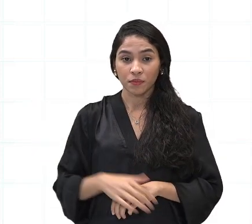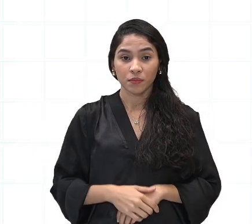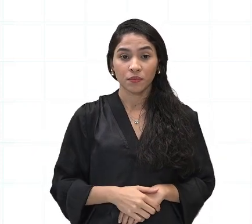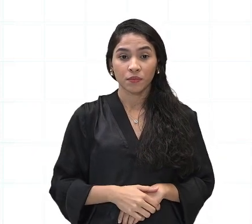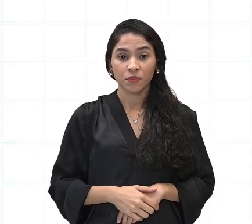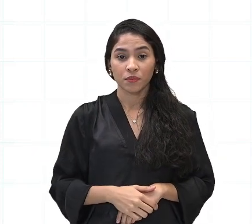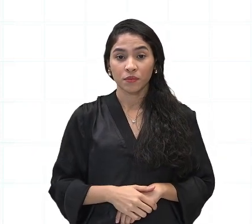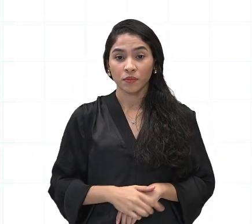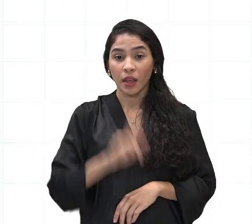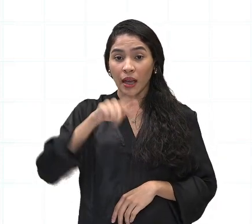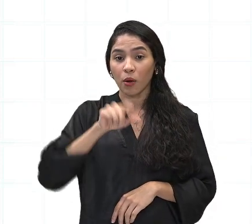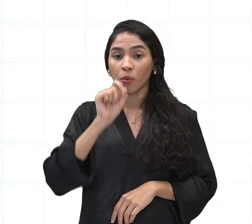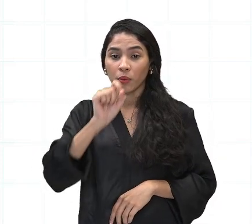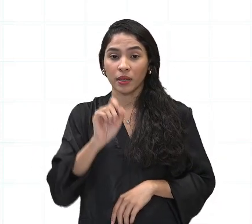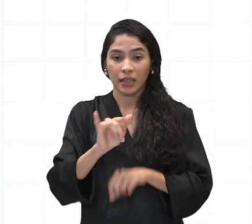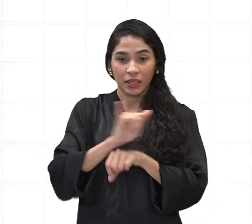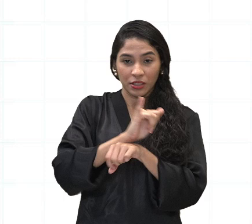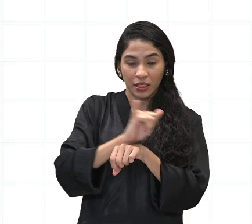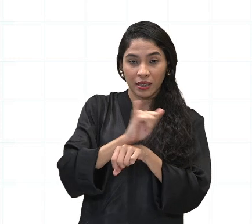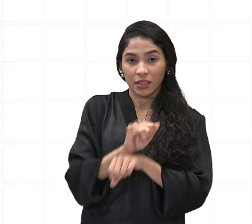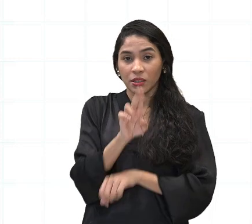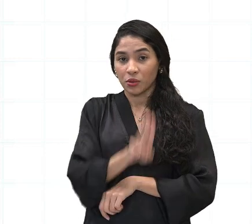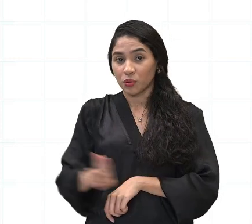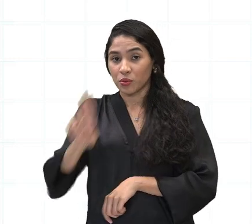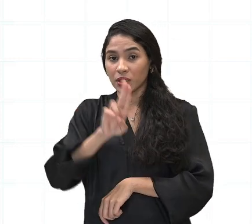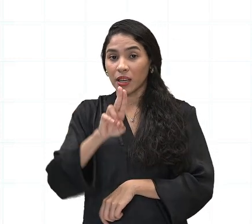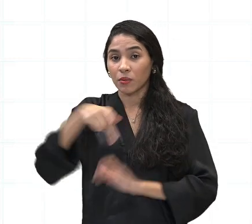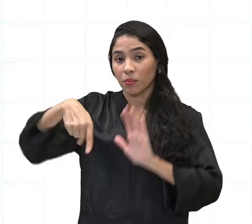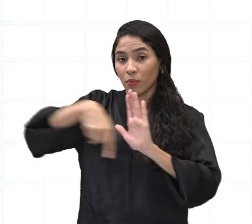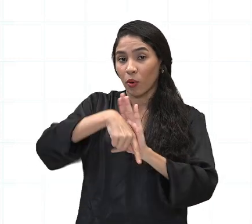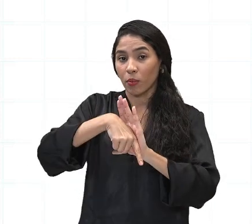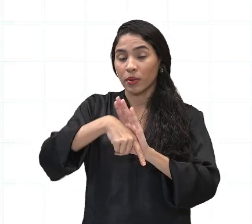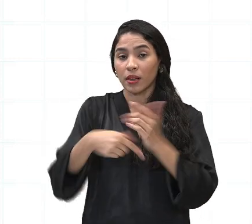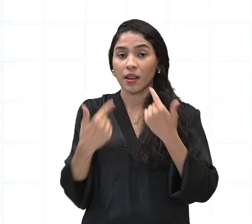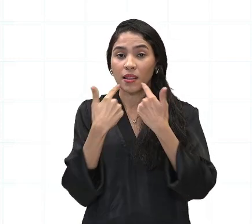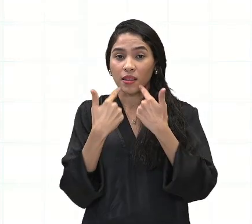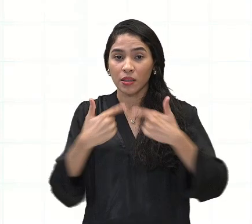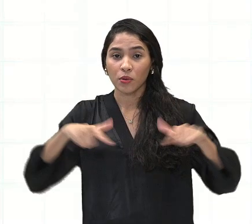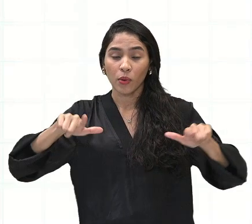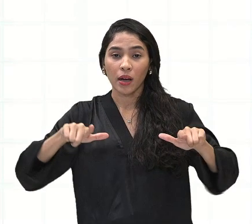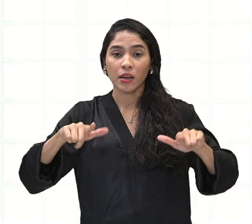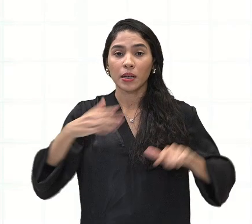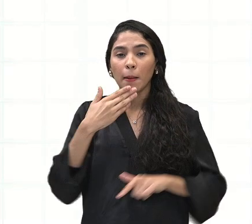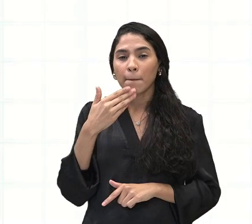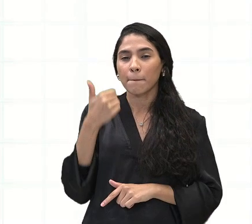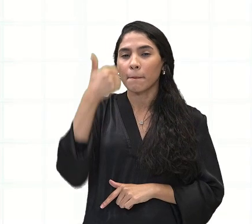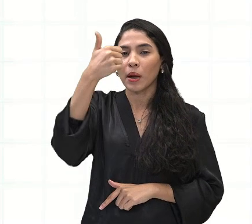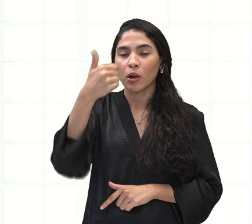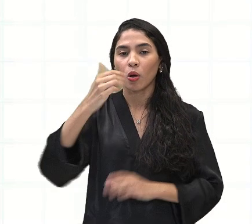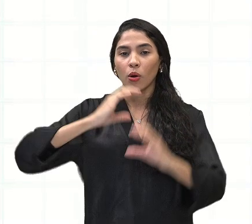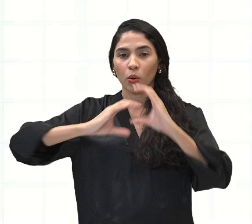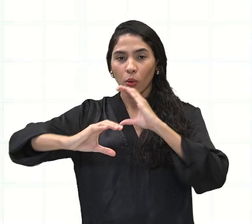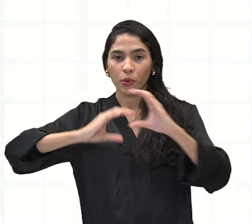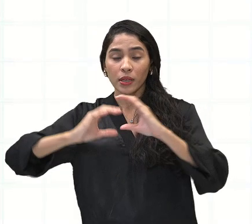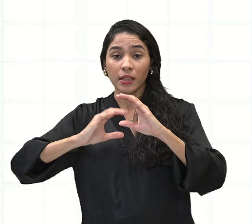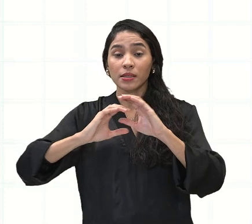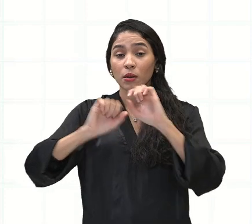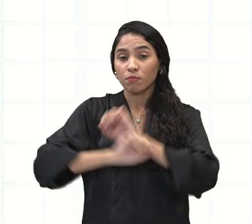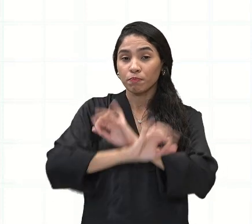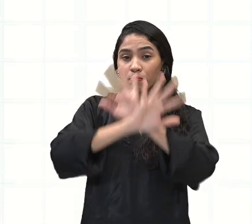São recursos utilizados na linguagem para tornar a comunicação mais